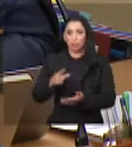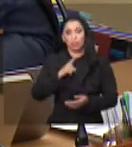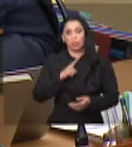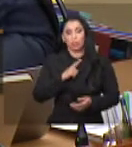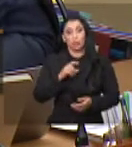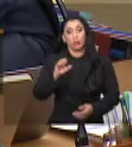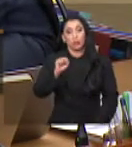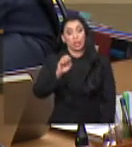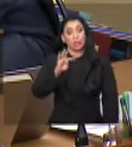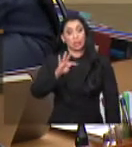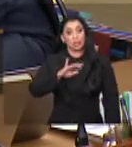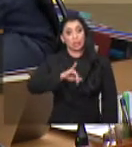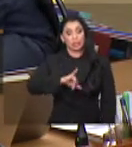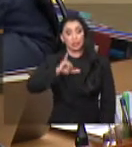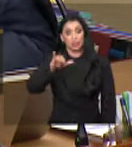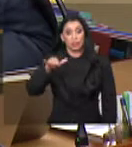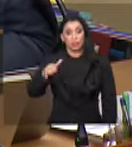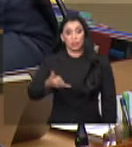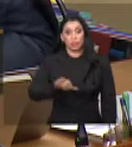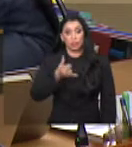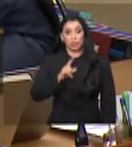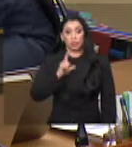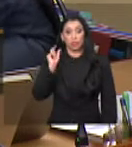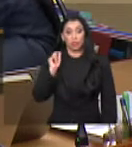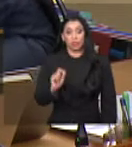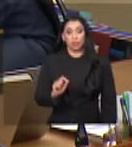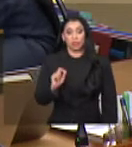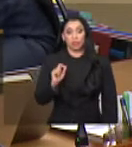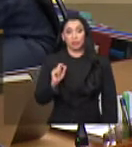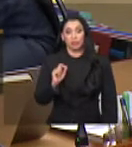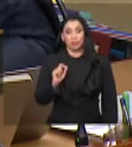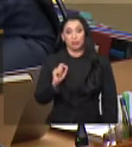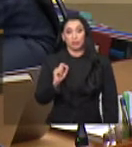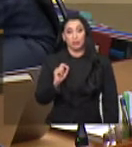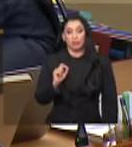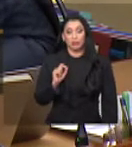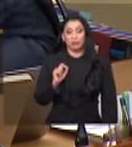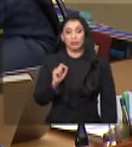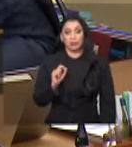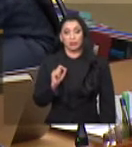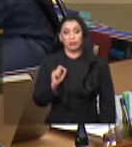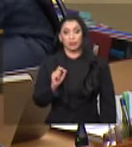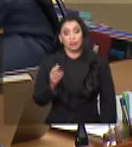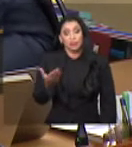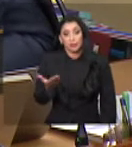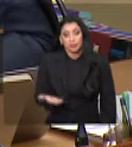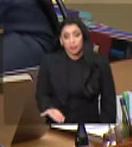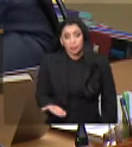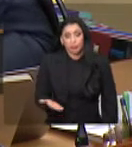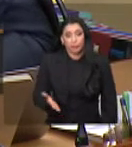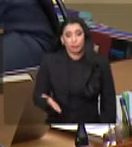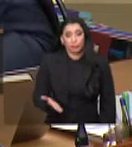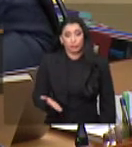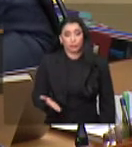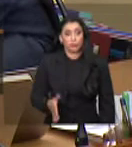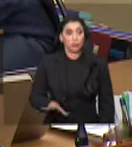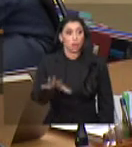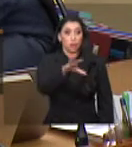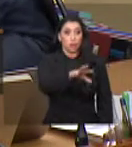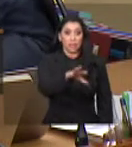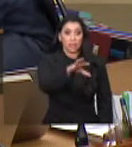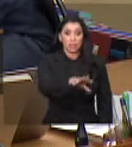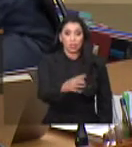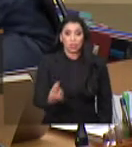STJ todas as decisões do STJ são no mesmo sentido no âmbito dos Regionais